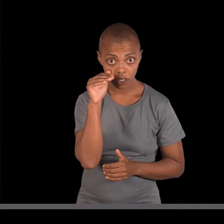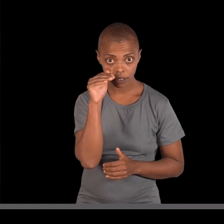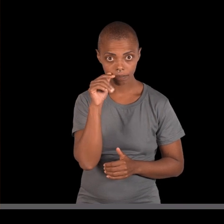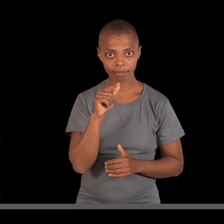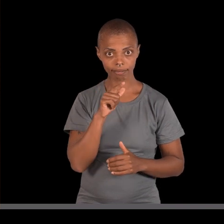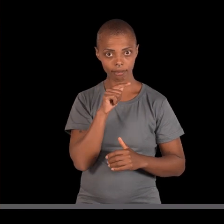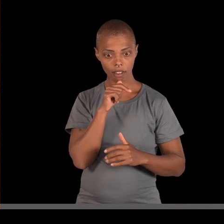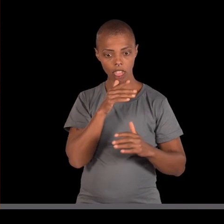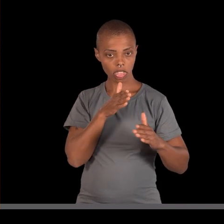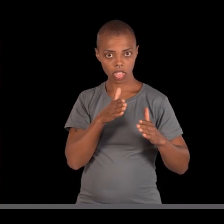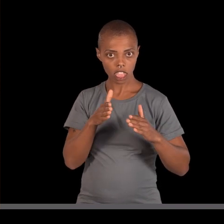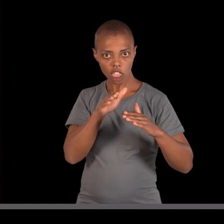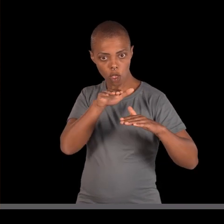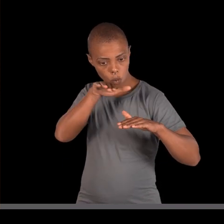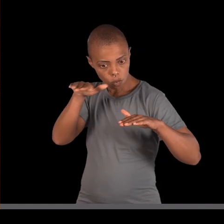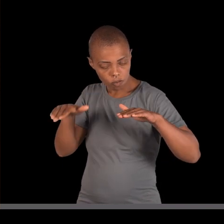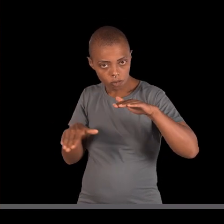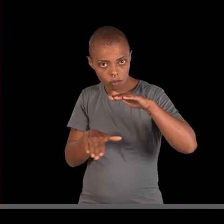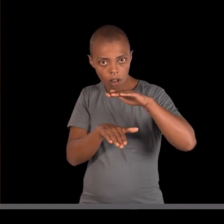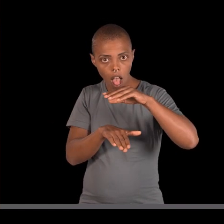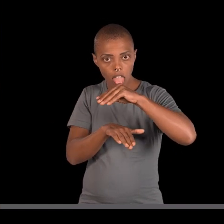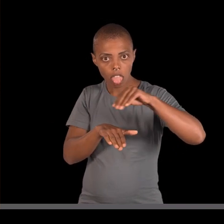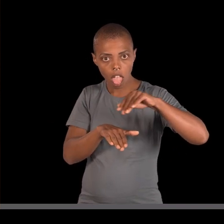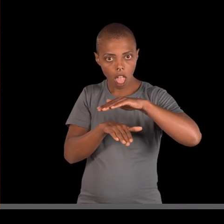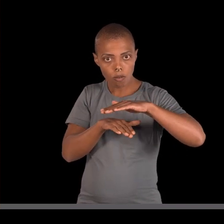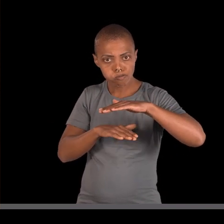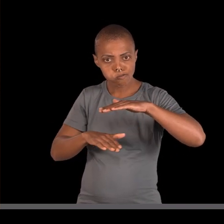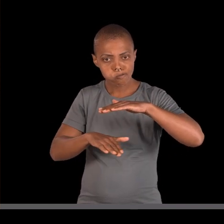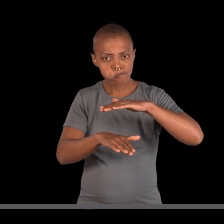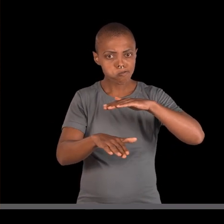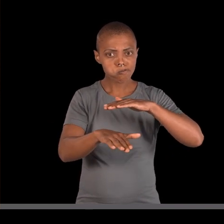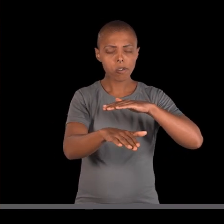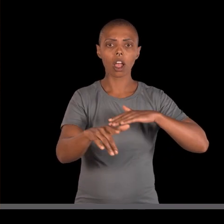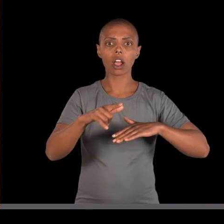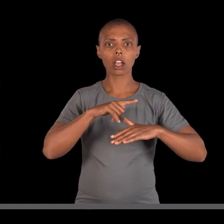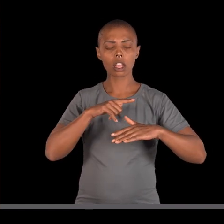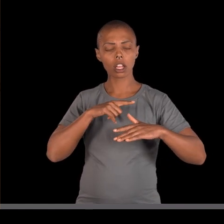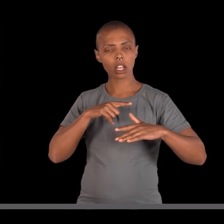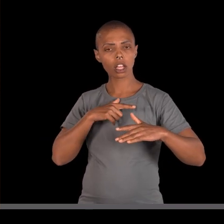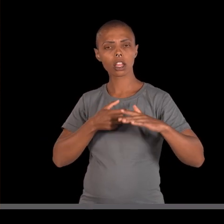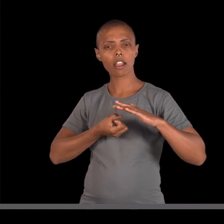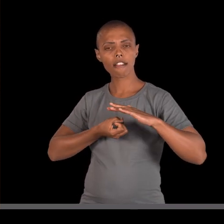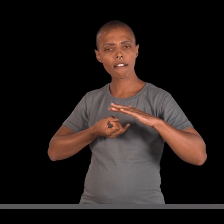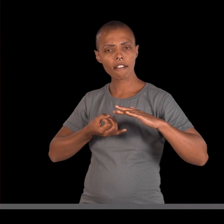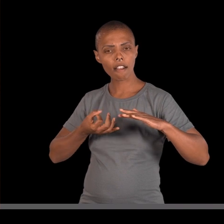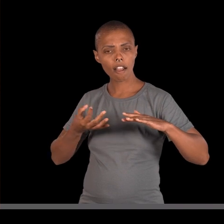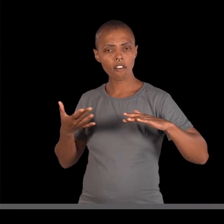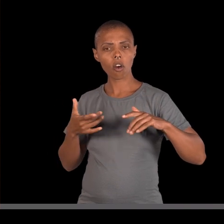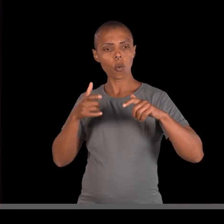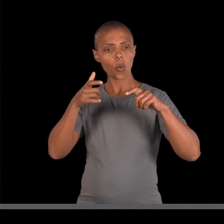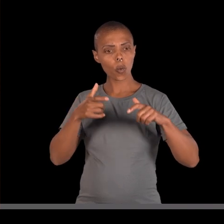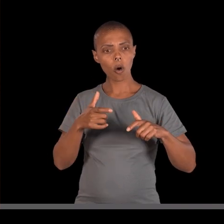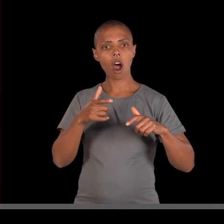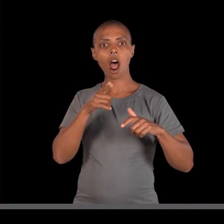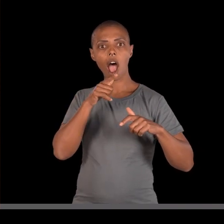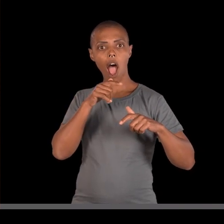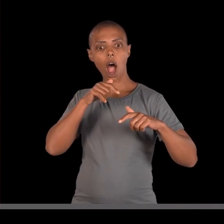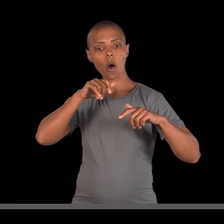Curiosidade. Rio subterrâneo. Você vai ter grandes aquíferos, né, que vão